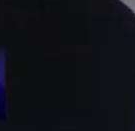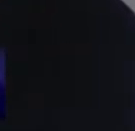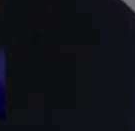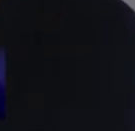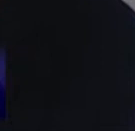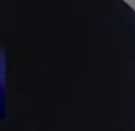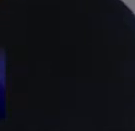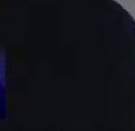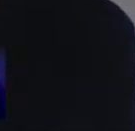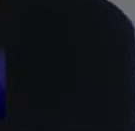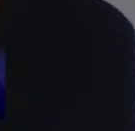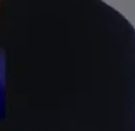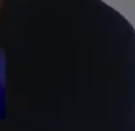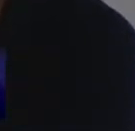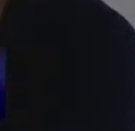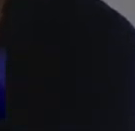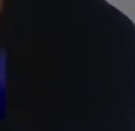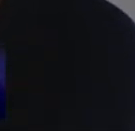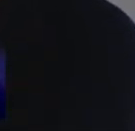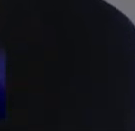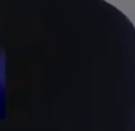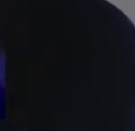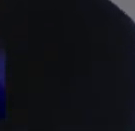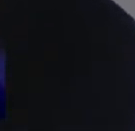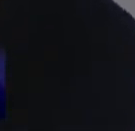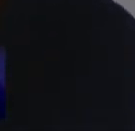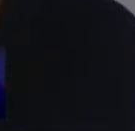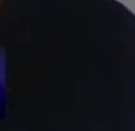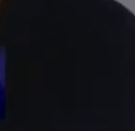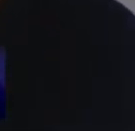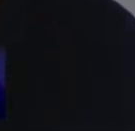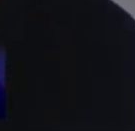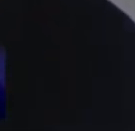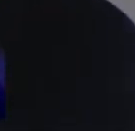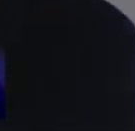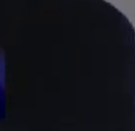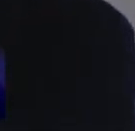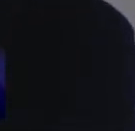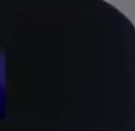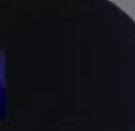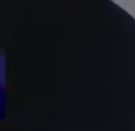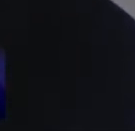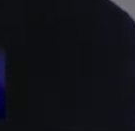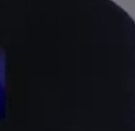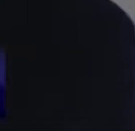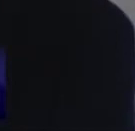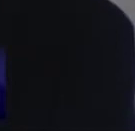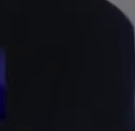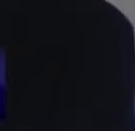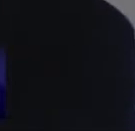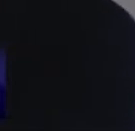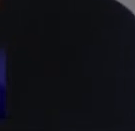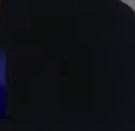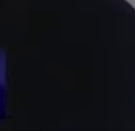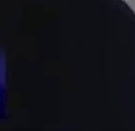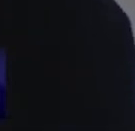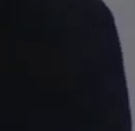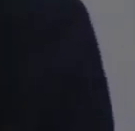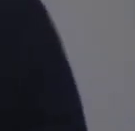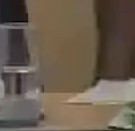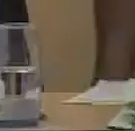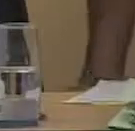sendo atendidos adequadamente e alguns outros não? Existe algum problema? E eu gostaria de saber o porquê.